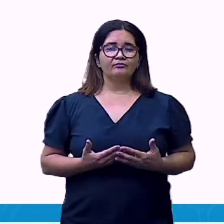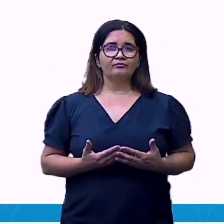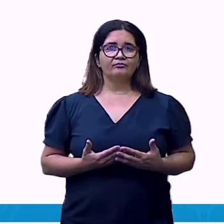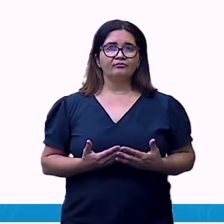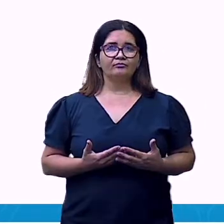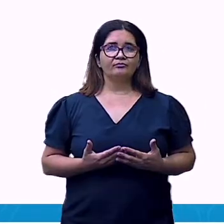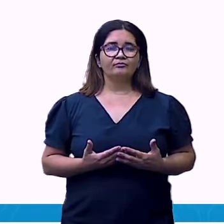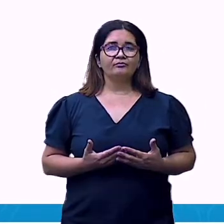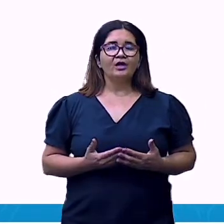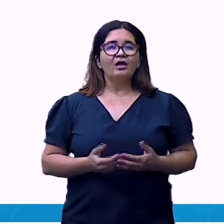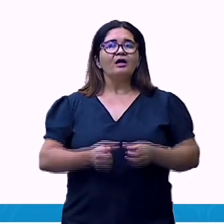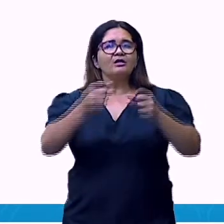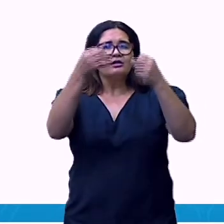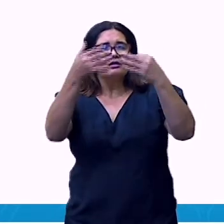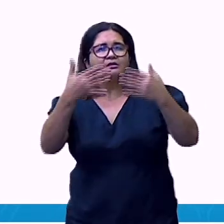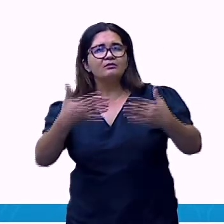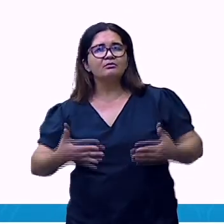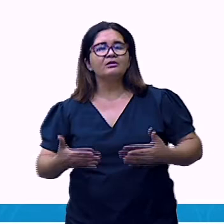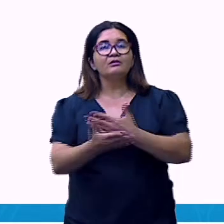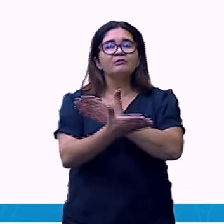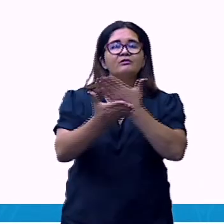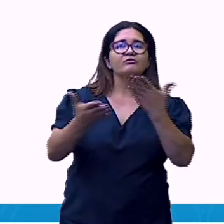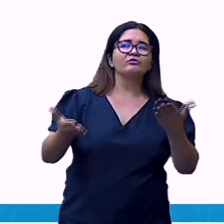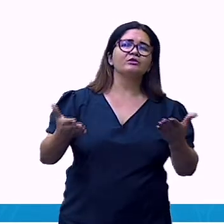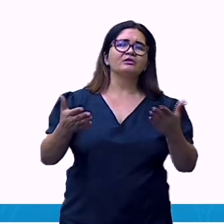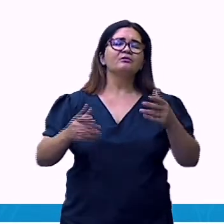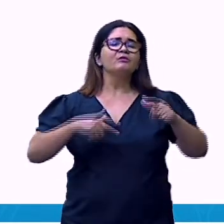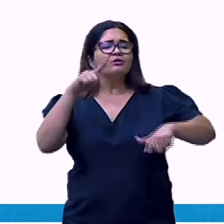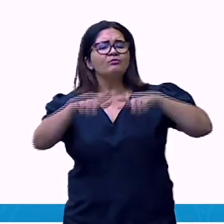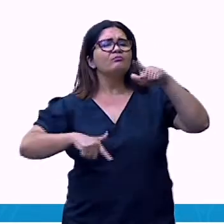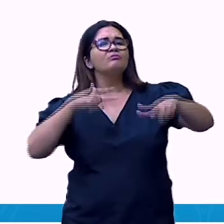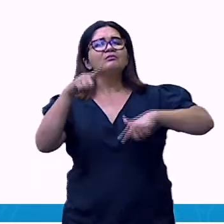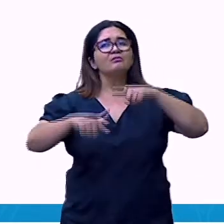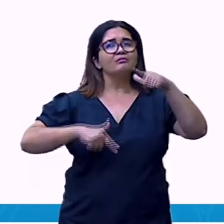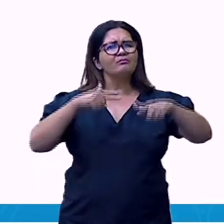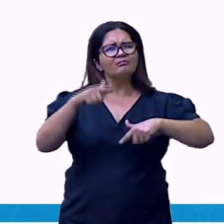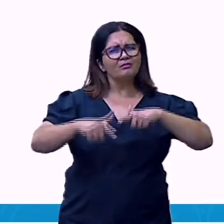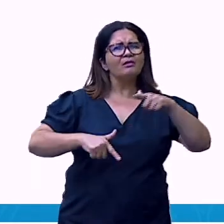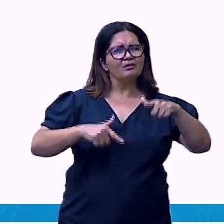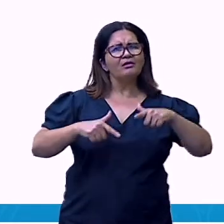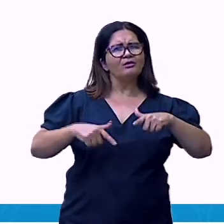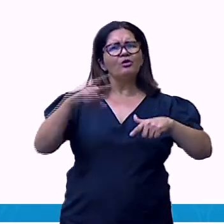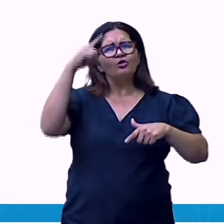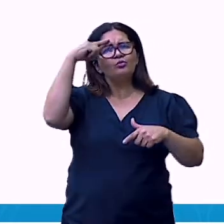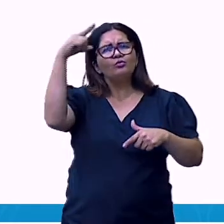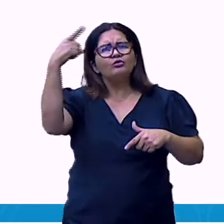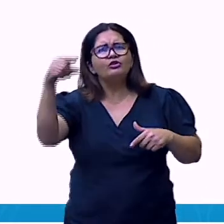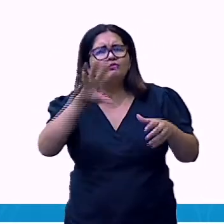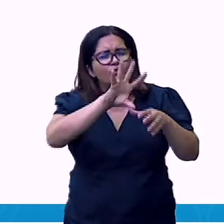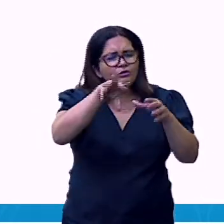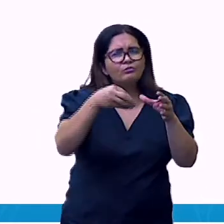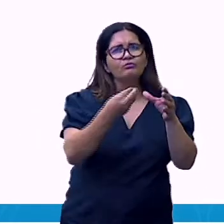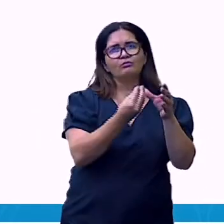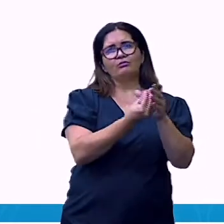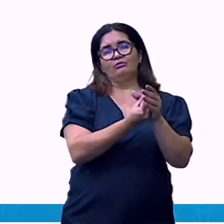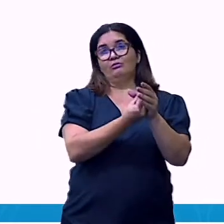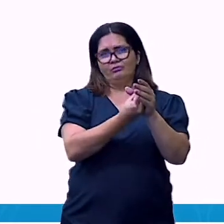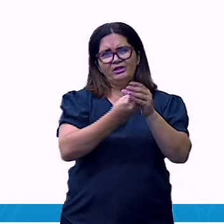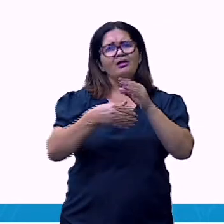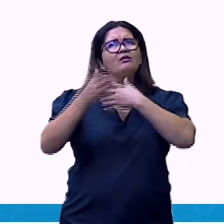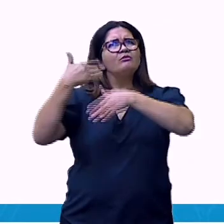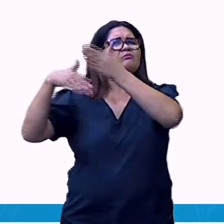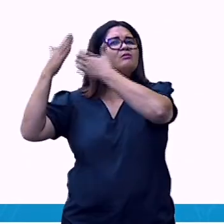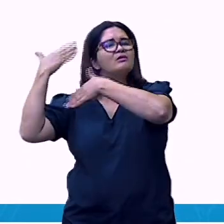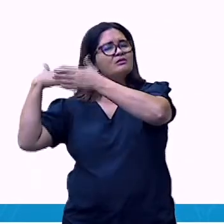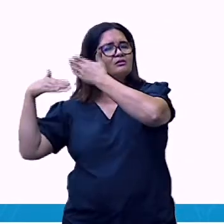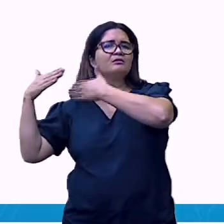cedo. Como eu disse anteriormente, o trabalho faz parte do cotidiano do homem desde os primórdios. Mas